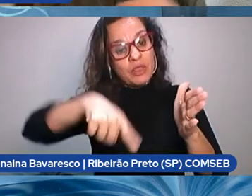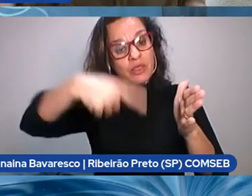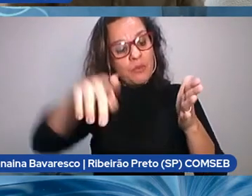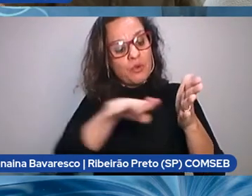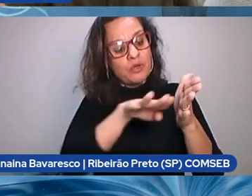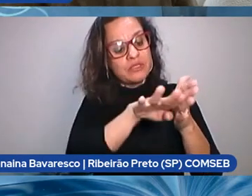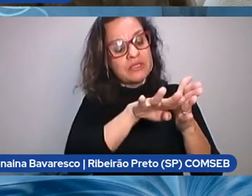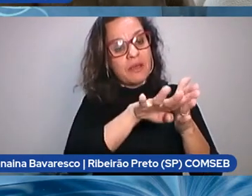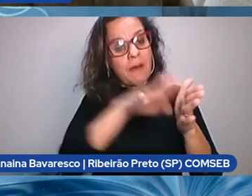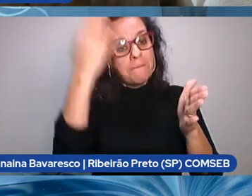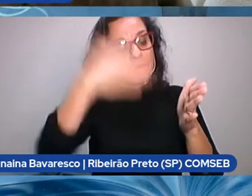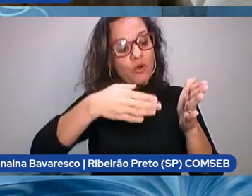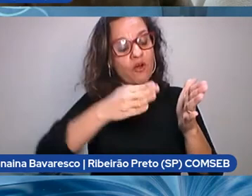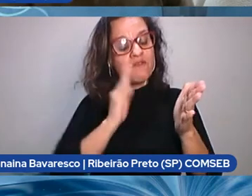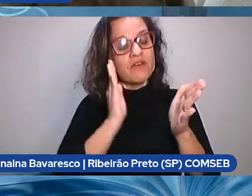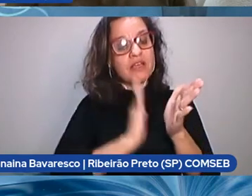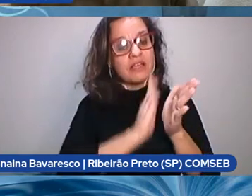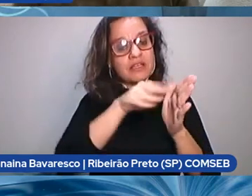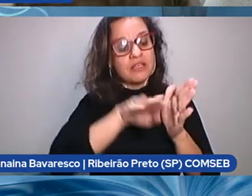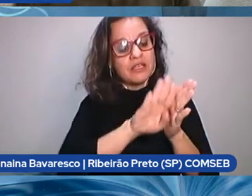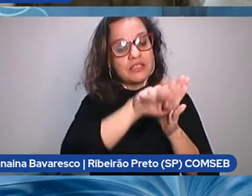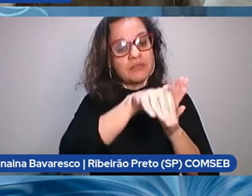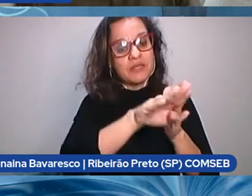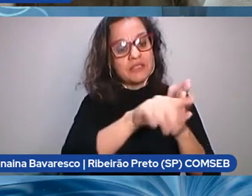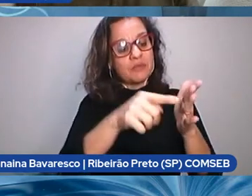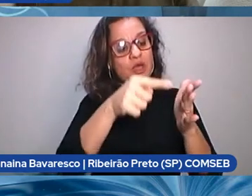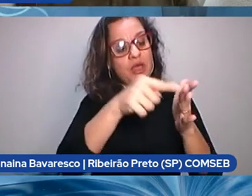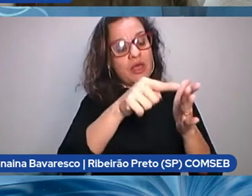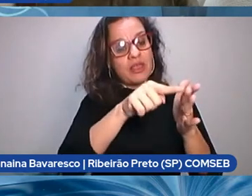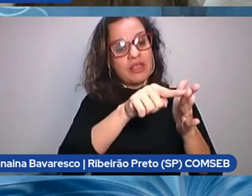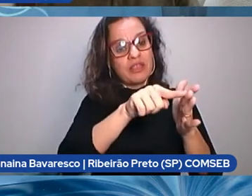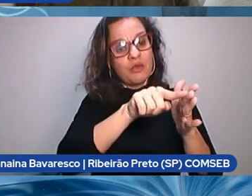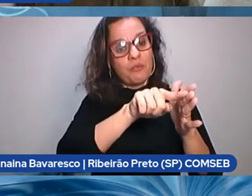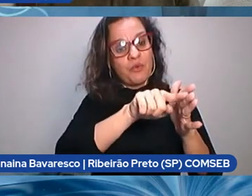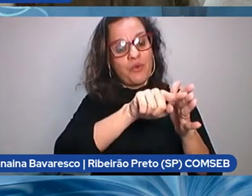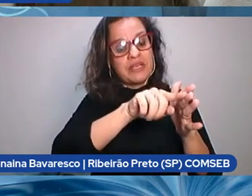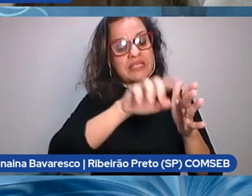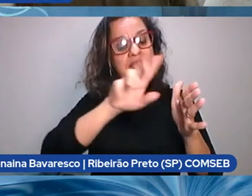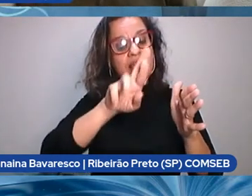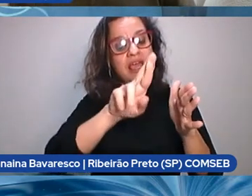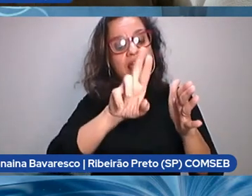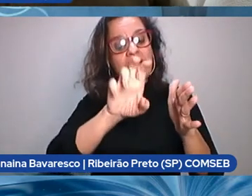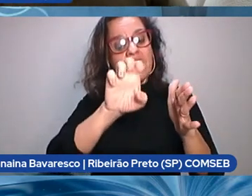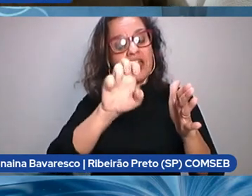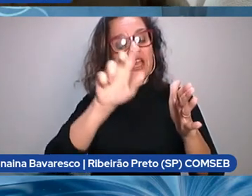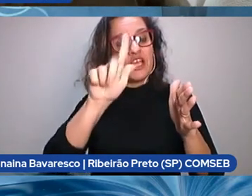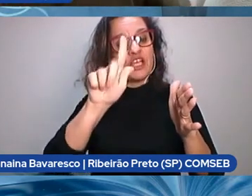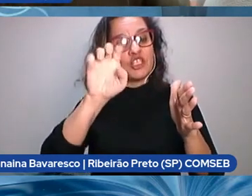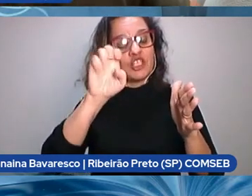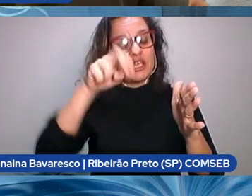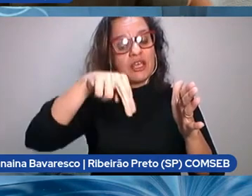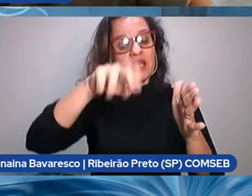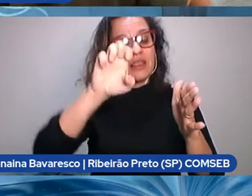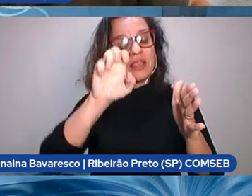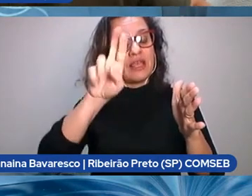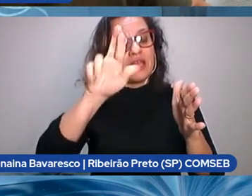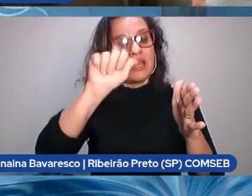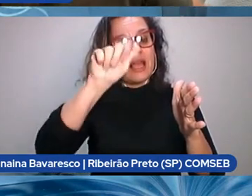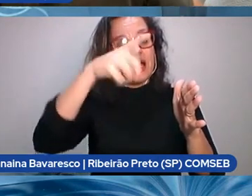e expiação, depois mundo de regeneração, depois mundos felizes e mundos divinos,